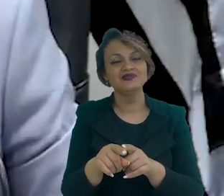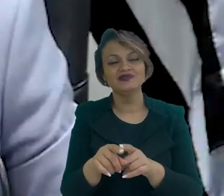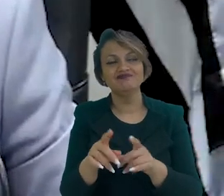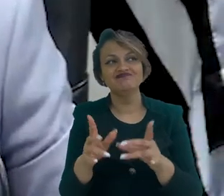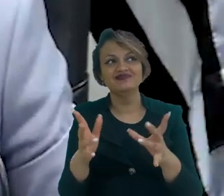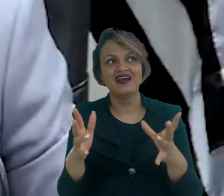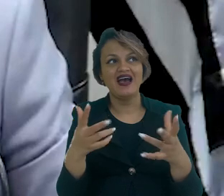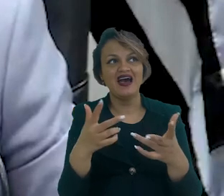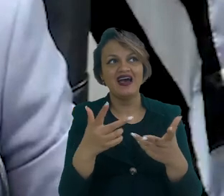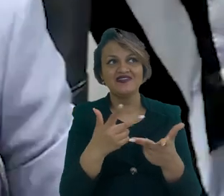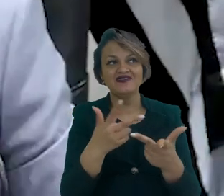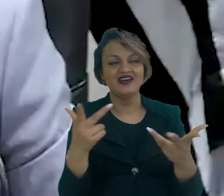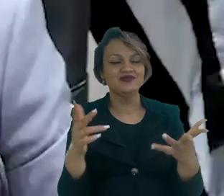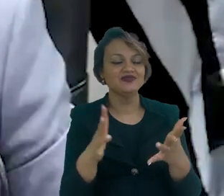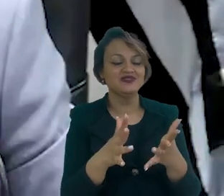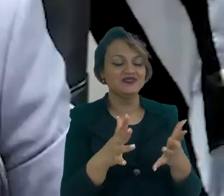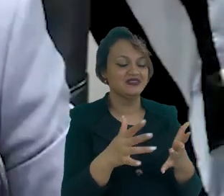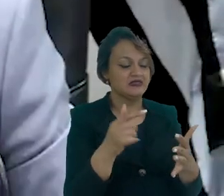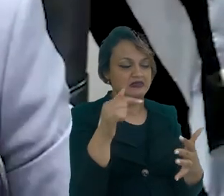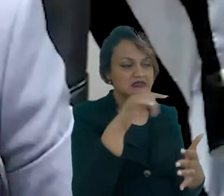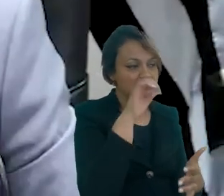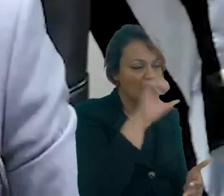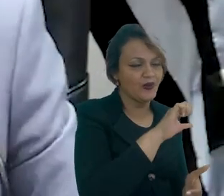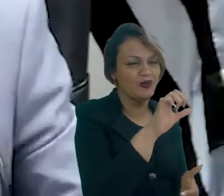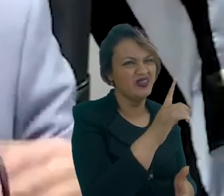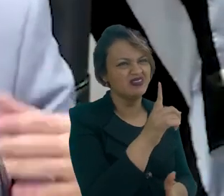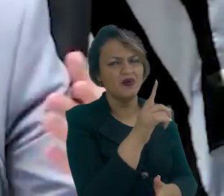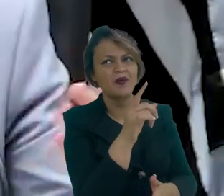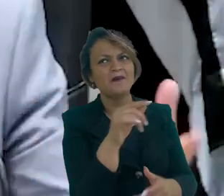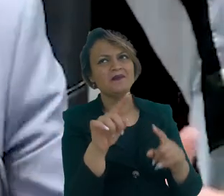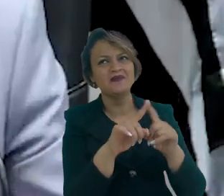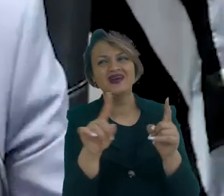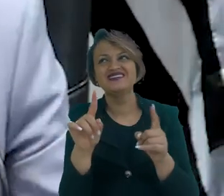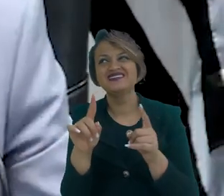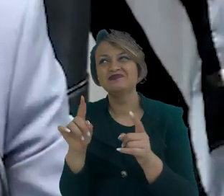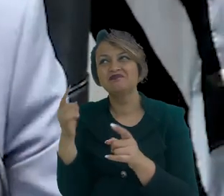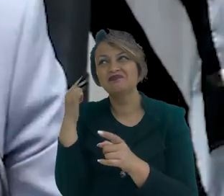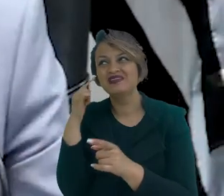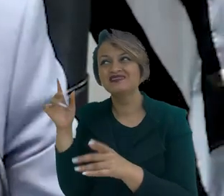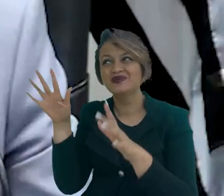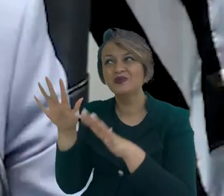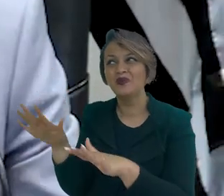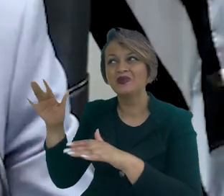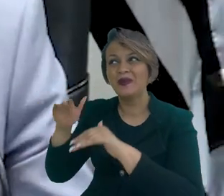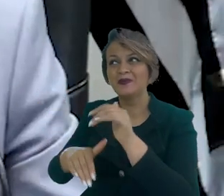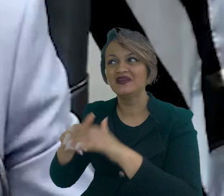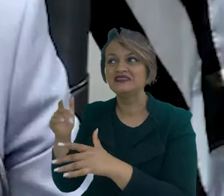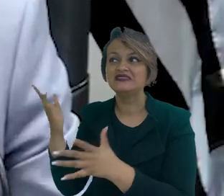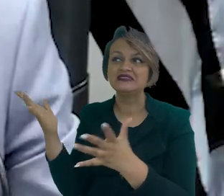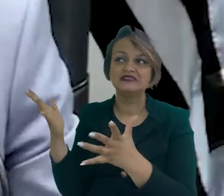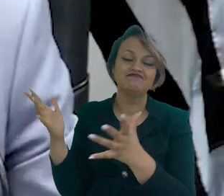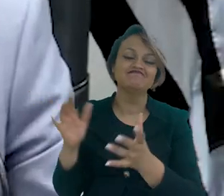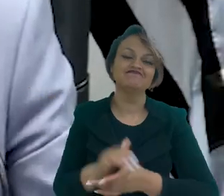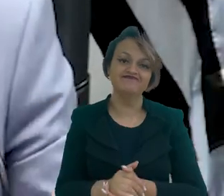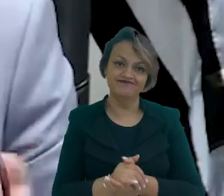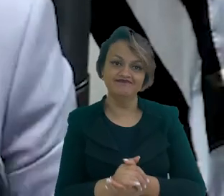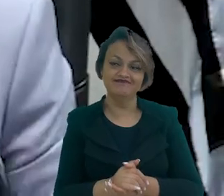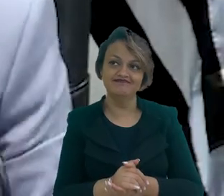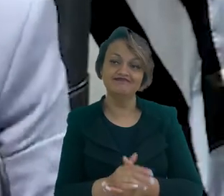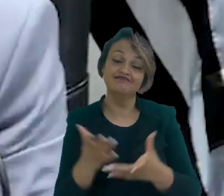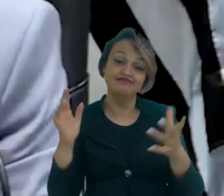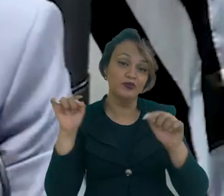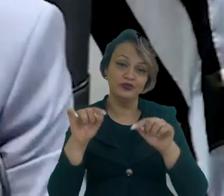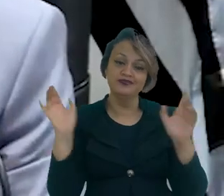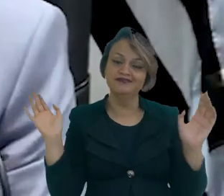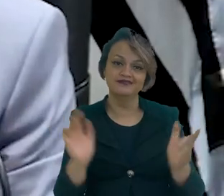Eu aqui uma também uma patologia não porque os precedentes são ruins mas porque como